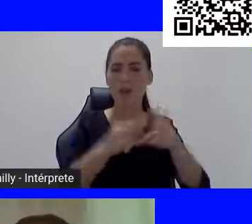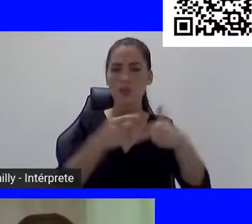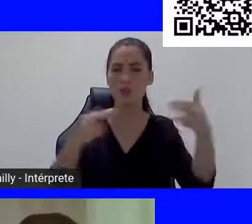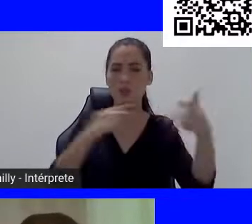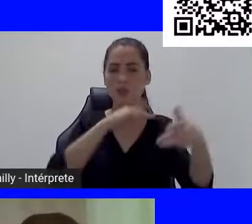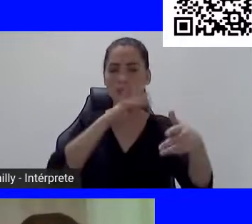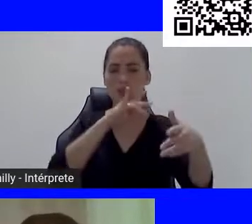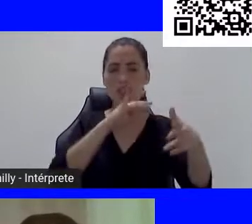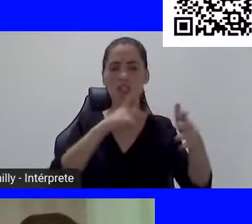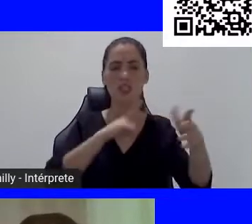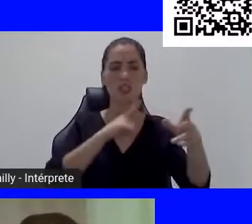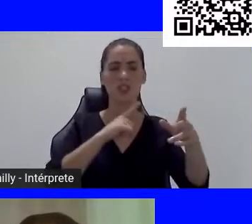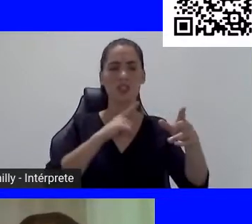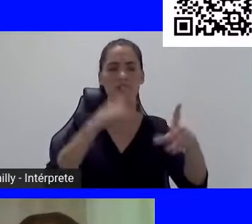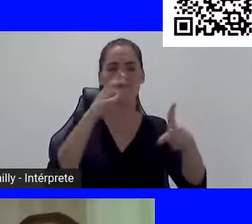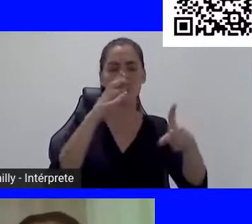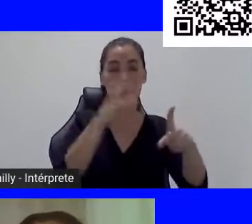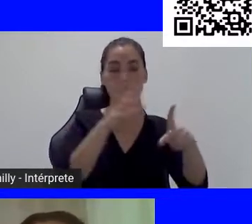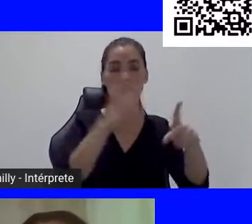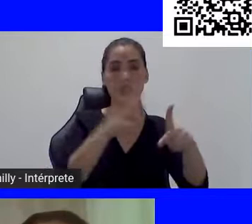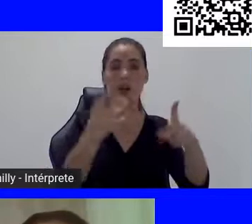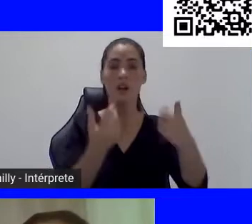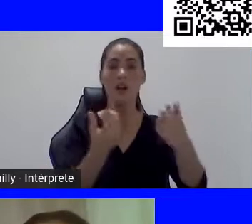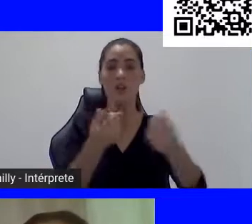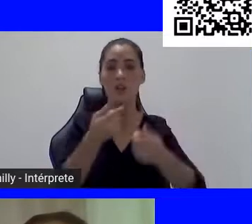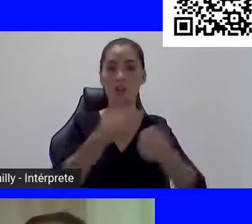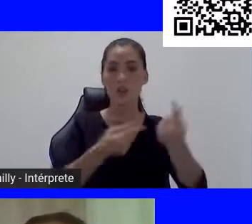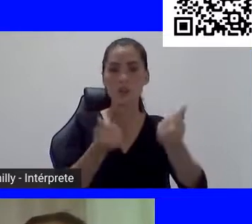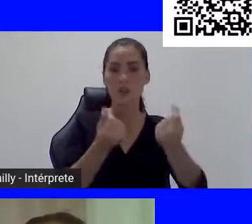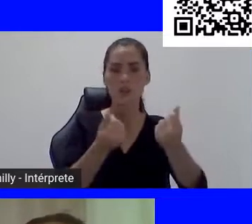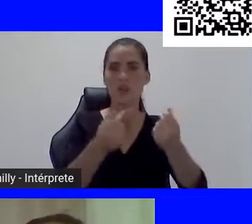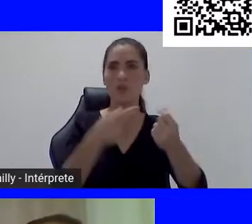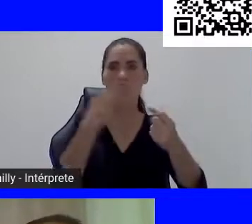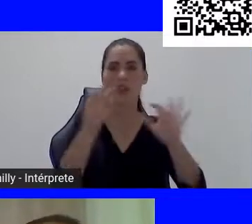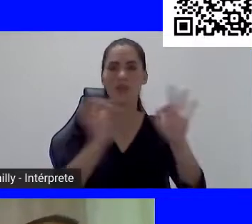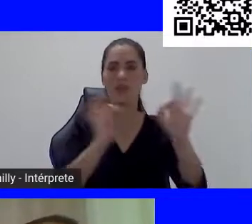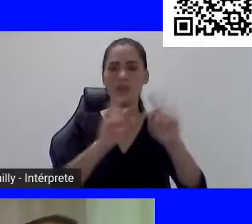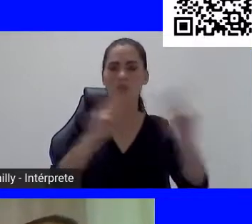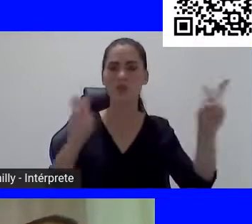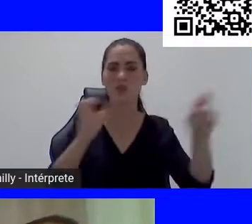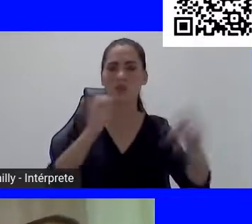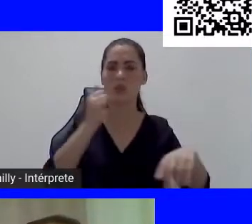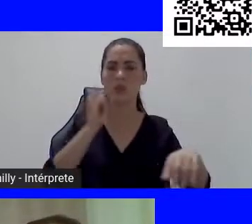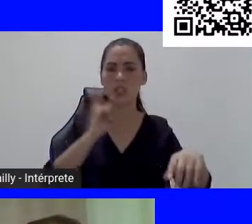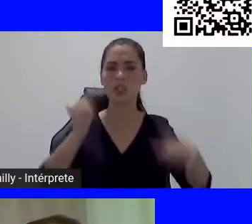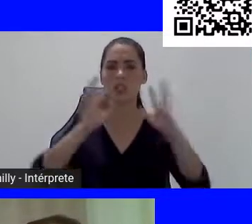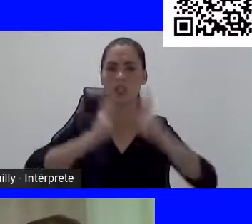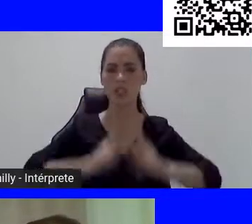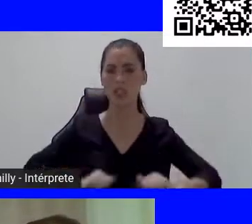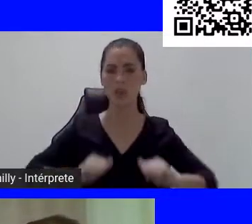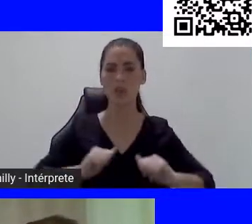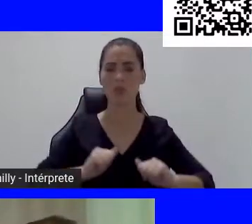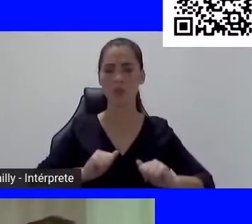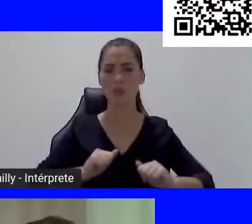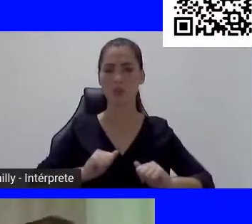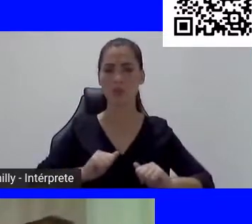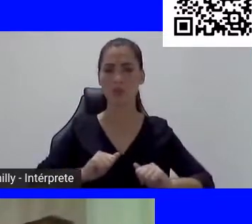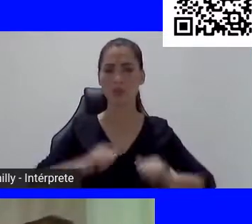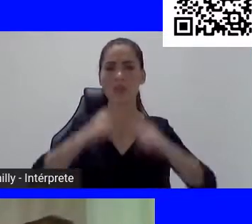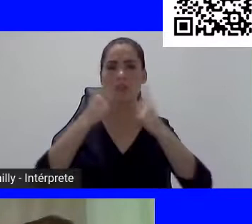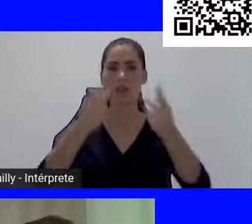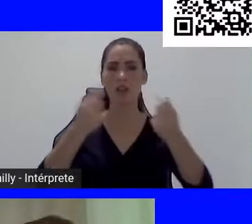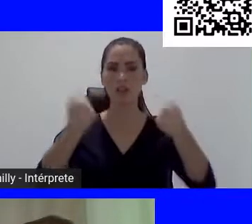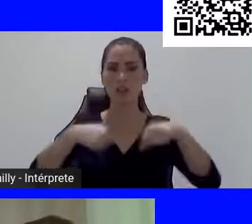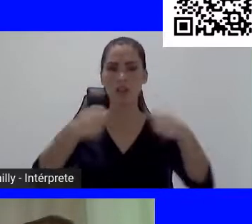em energia limpa, pelo contrário, e falando agora que nós vamos ter que pagar para a iniciativa privada, para meia dúzia de usineiros sem